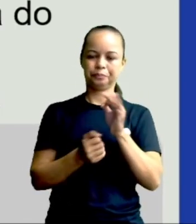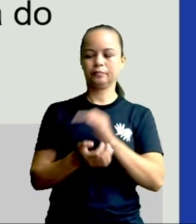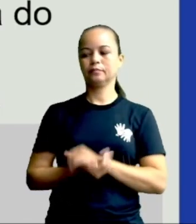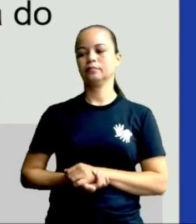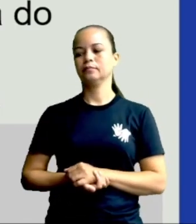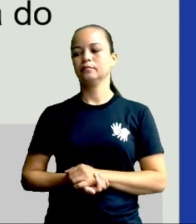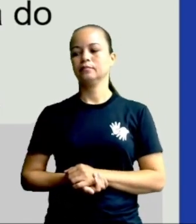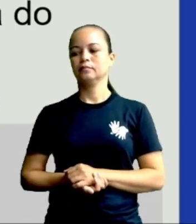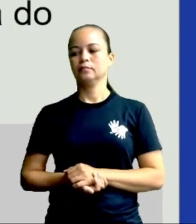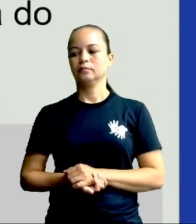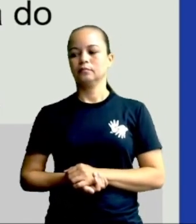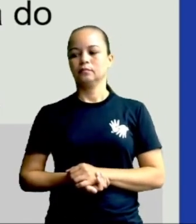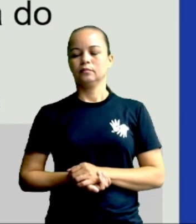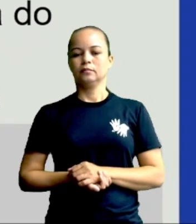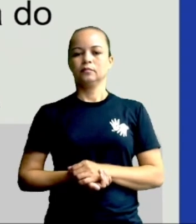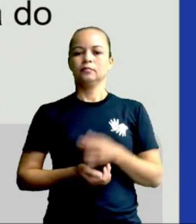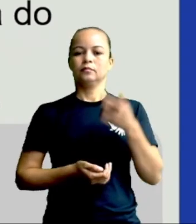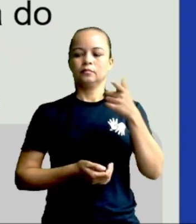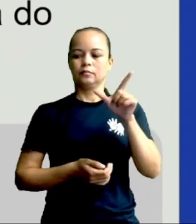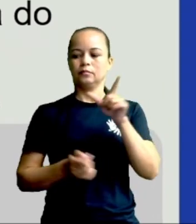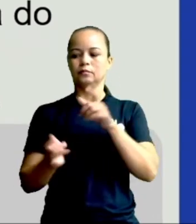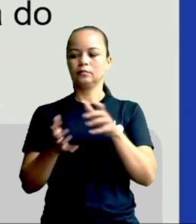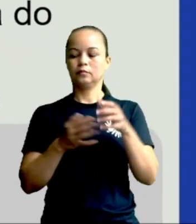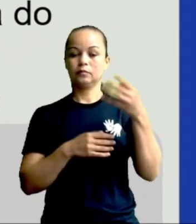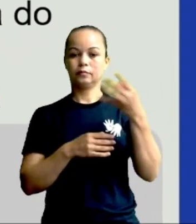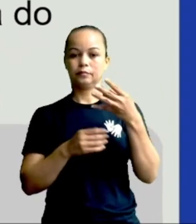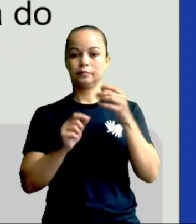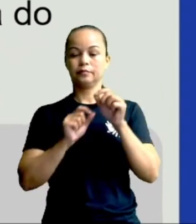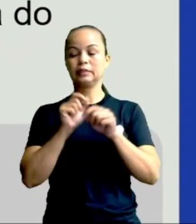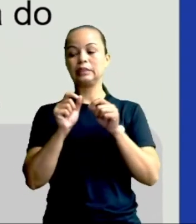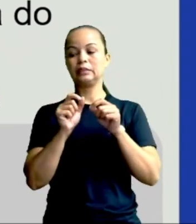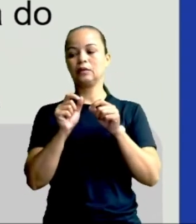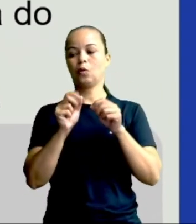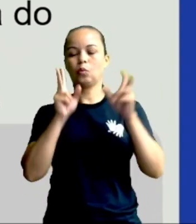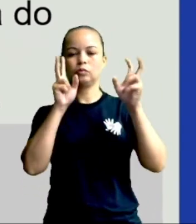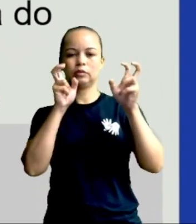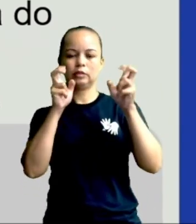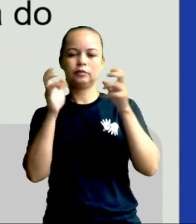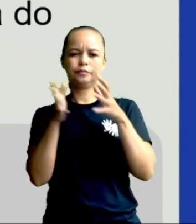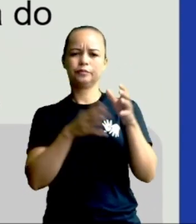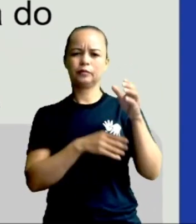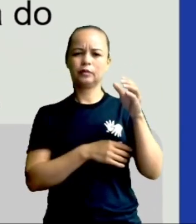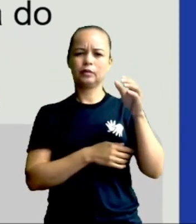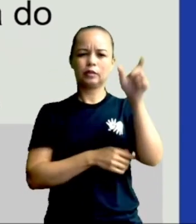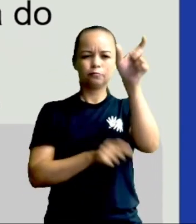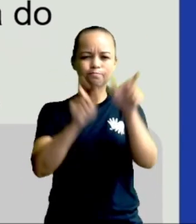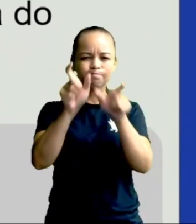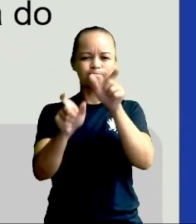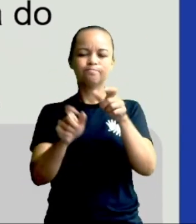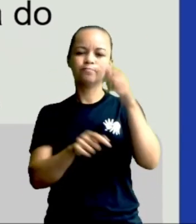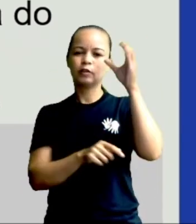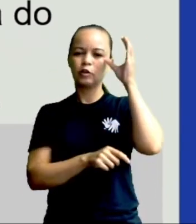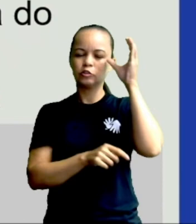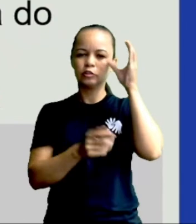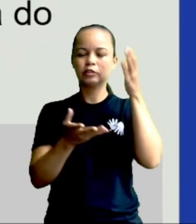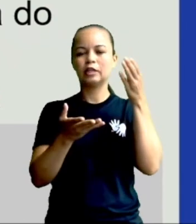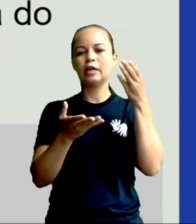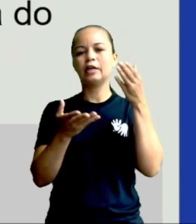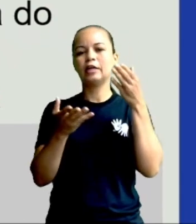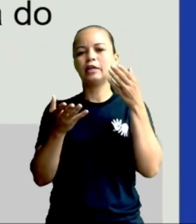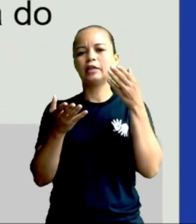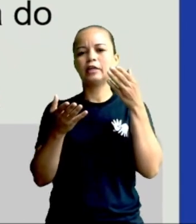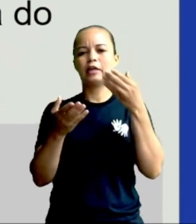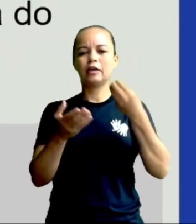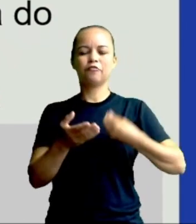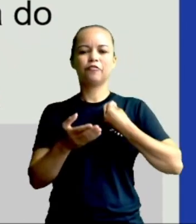a próxima questão Vamos ler o título de uma notícia os chineses que moram nar